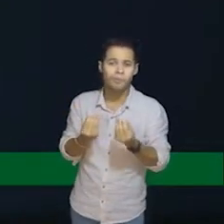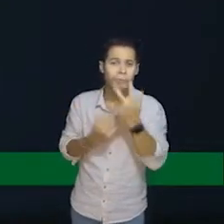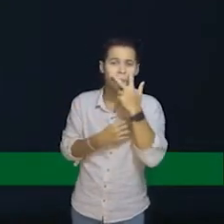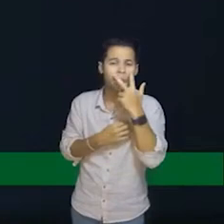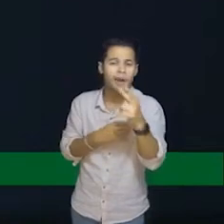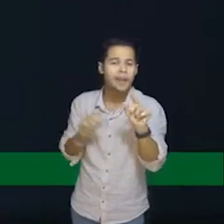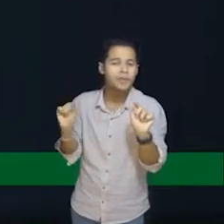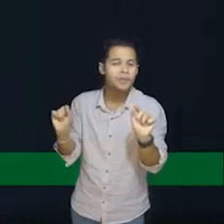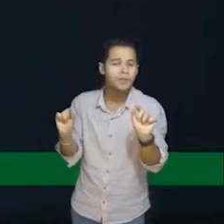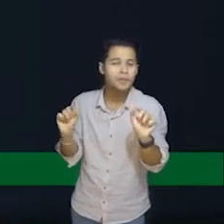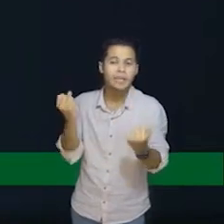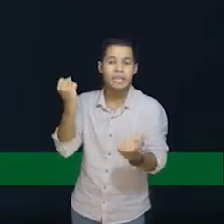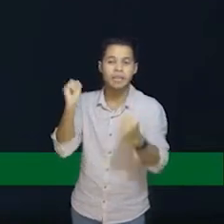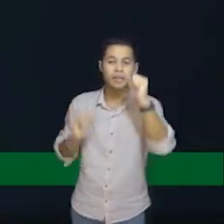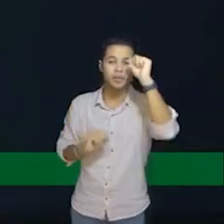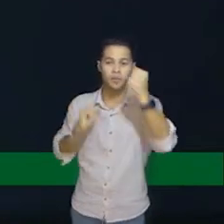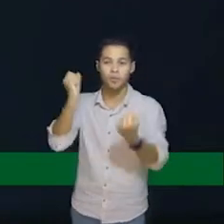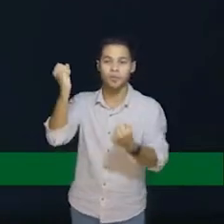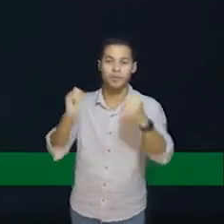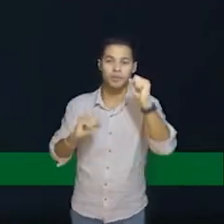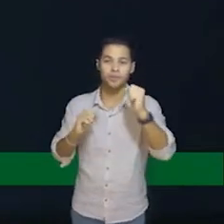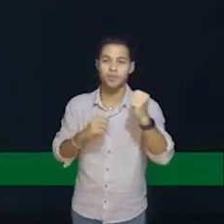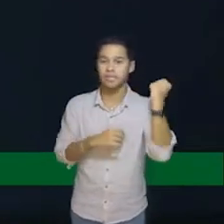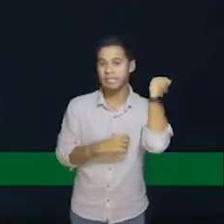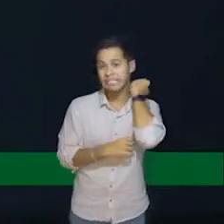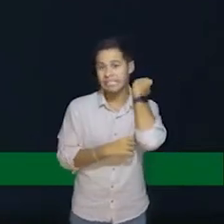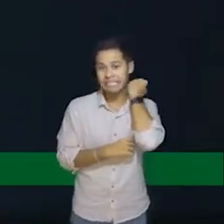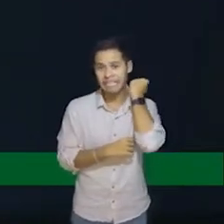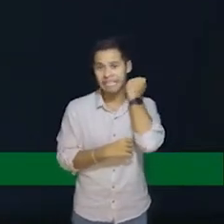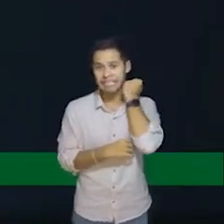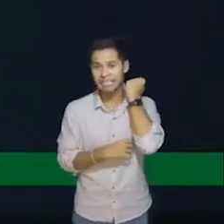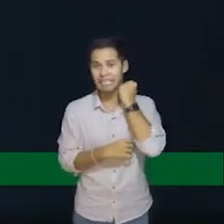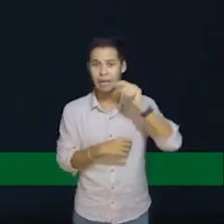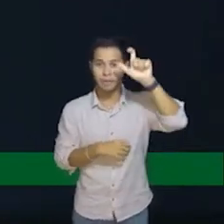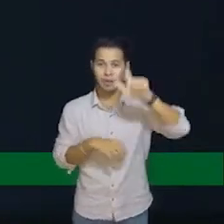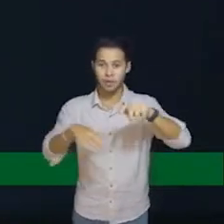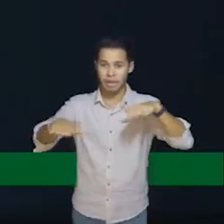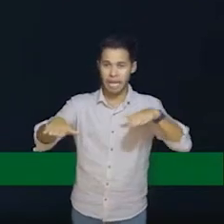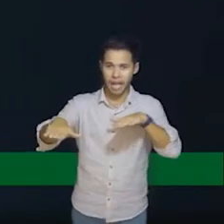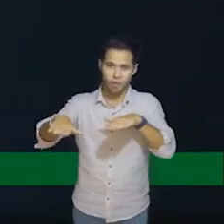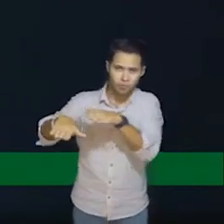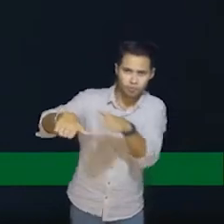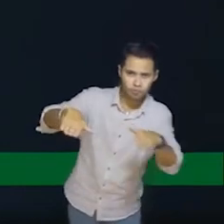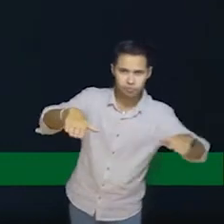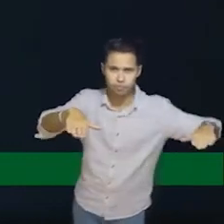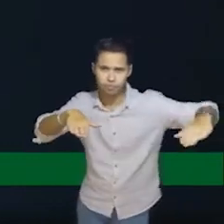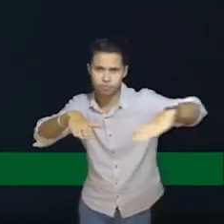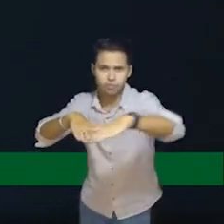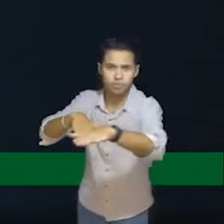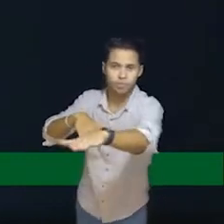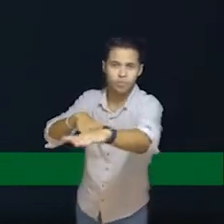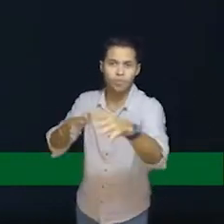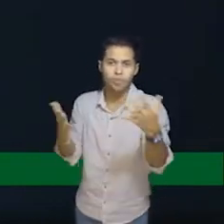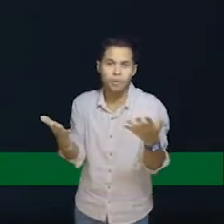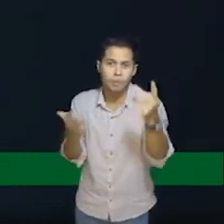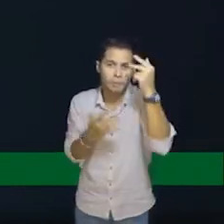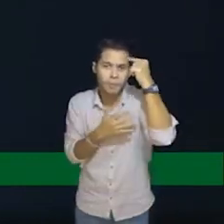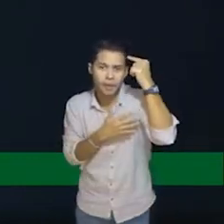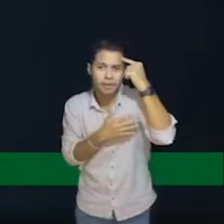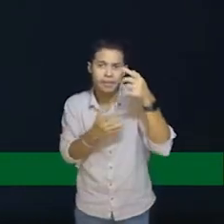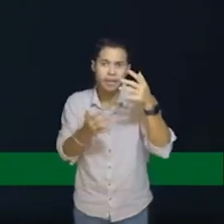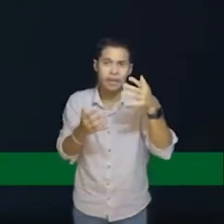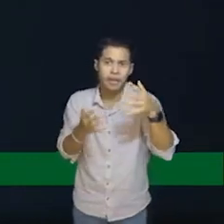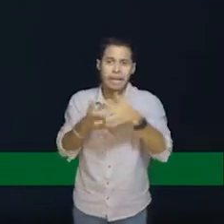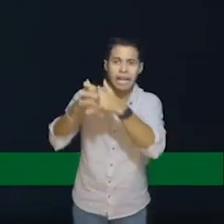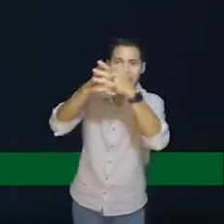indústria de estressar a pessoa e fazer ultrapassagem, porque não é possível se viajar atrás de um caminhão de carga, aí até